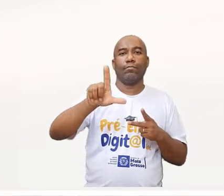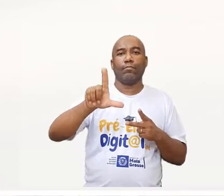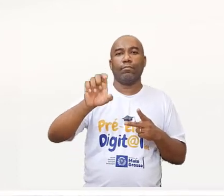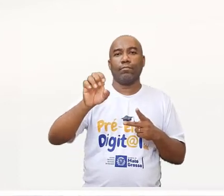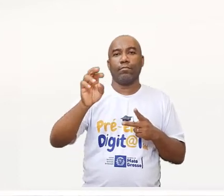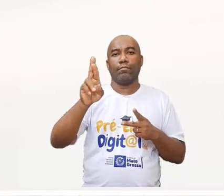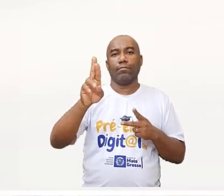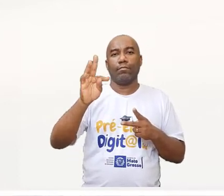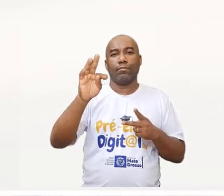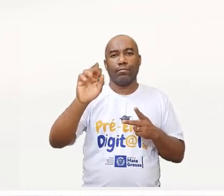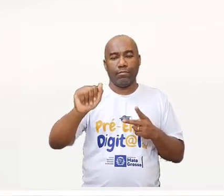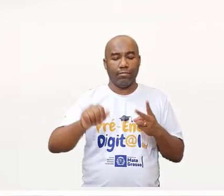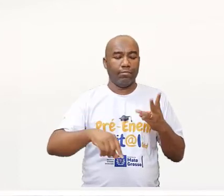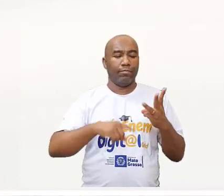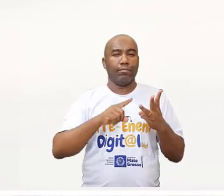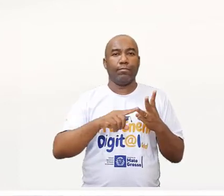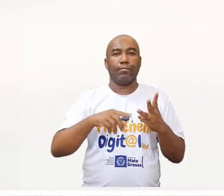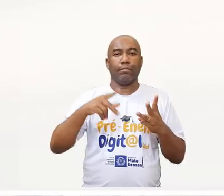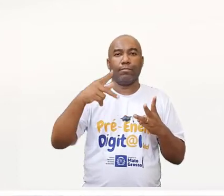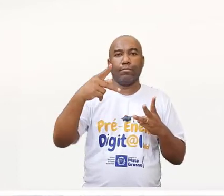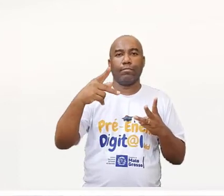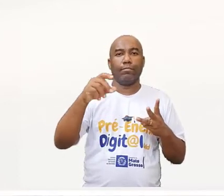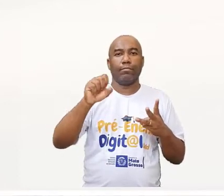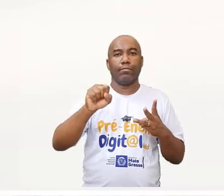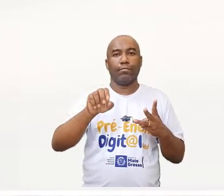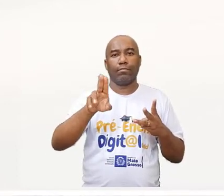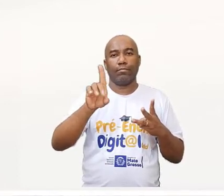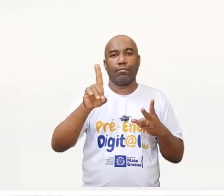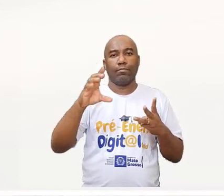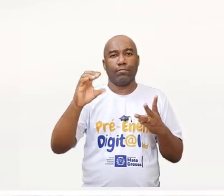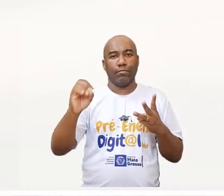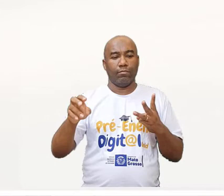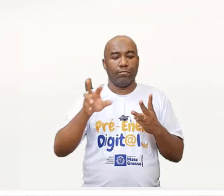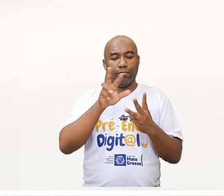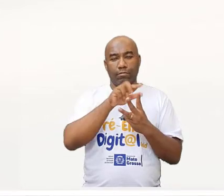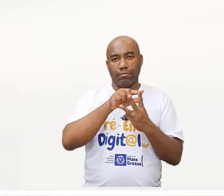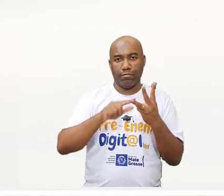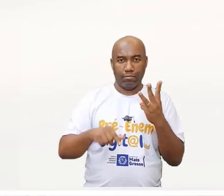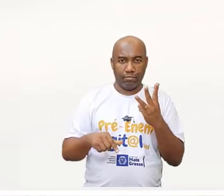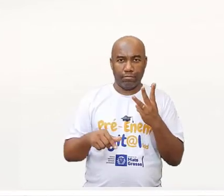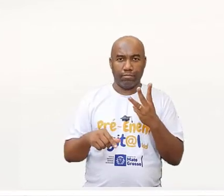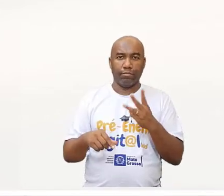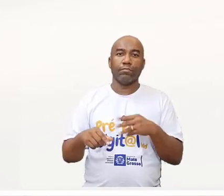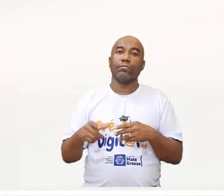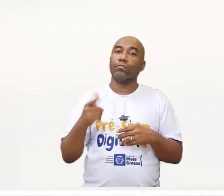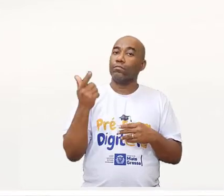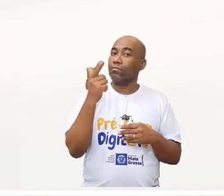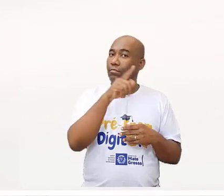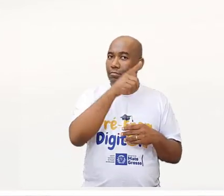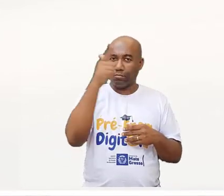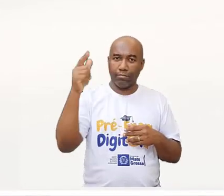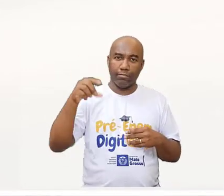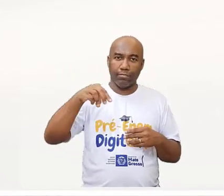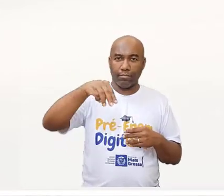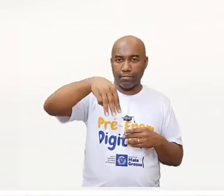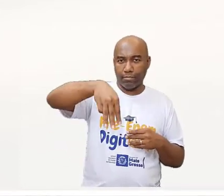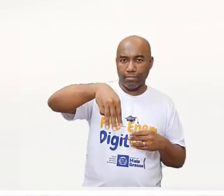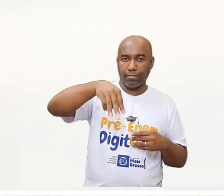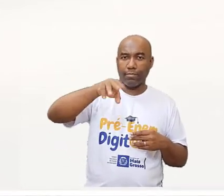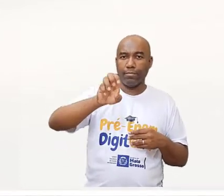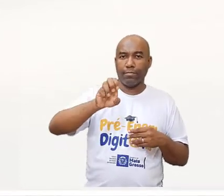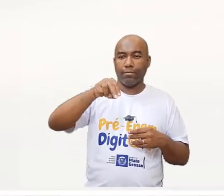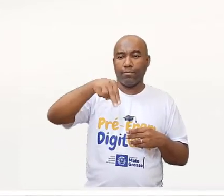variam. Não variam. Não existe menas. Existe